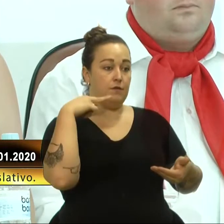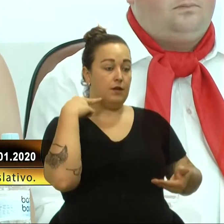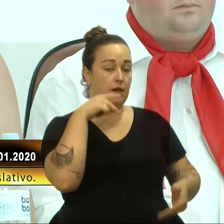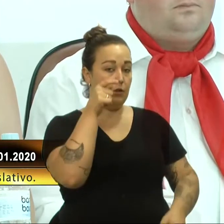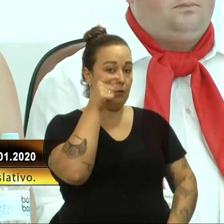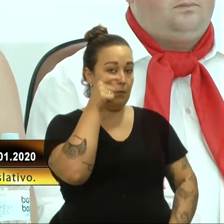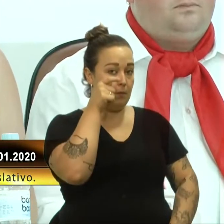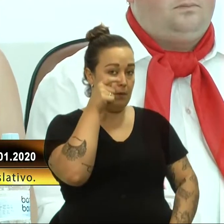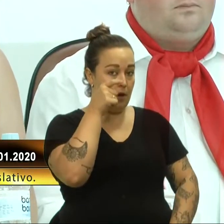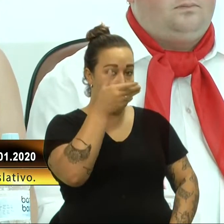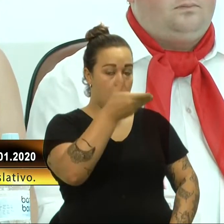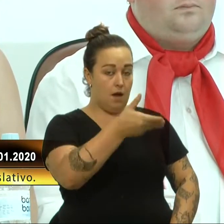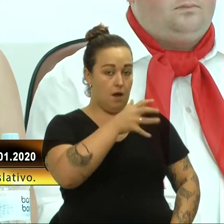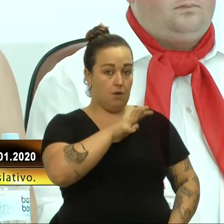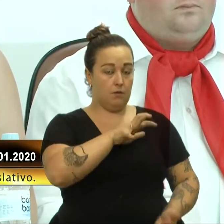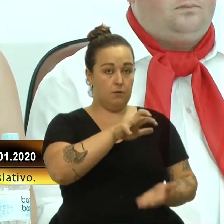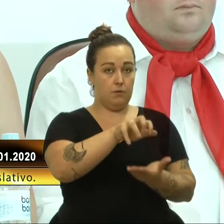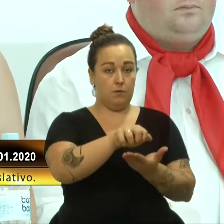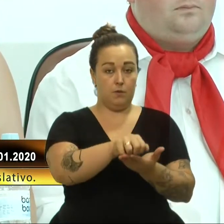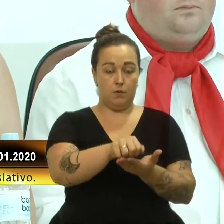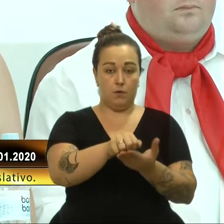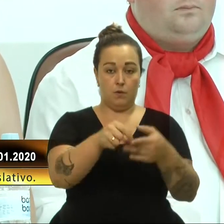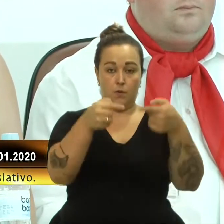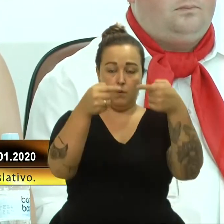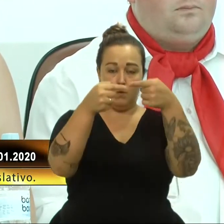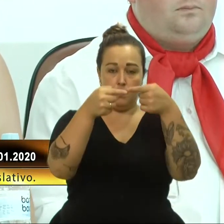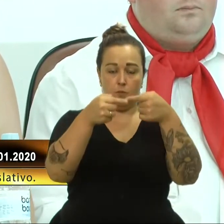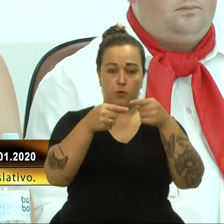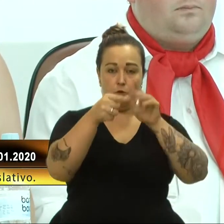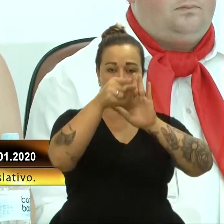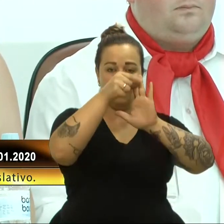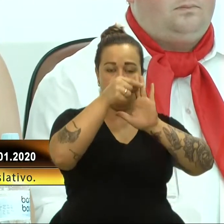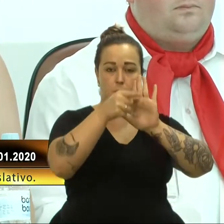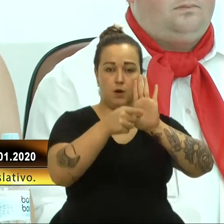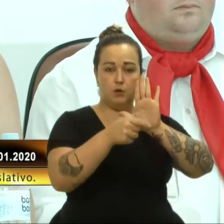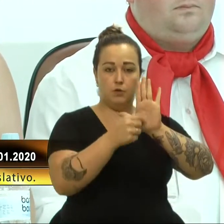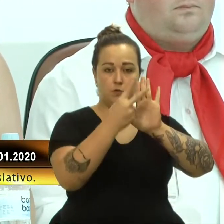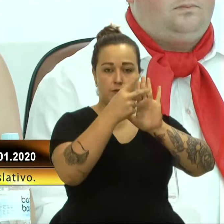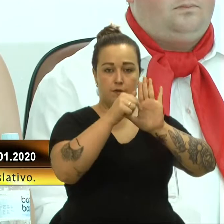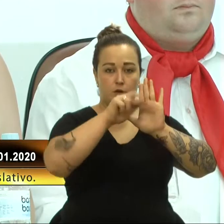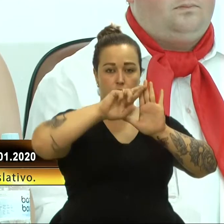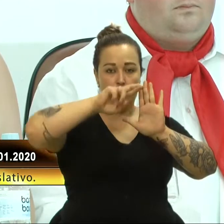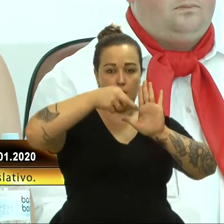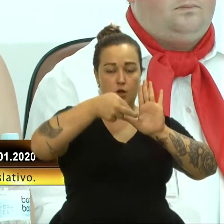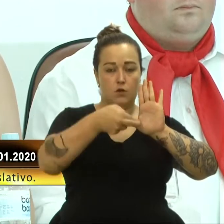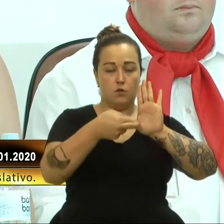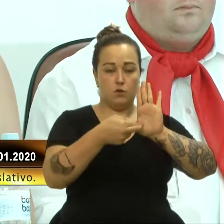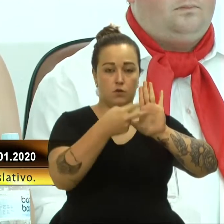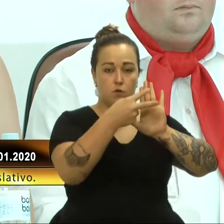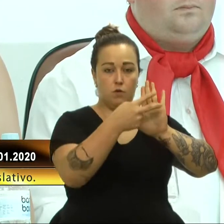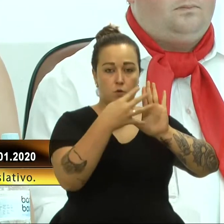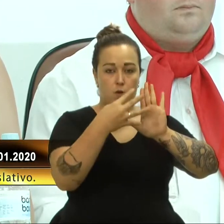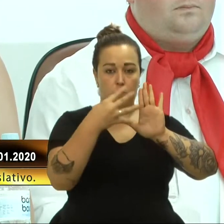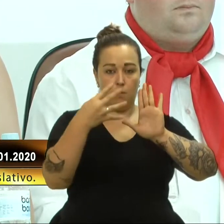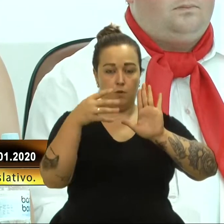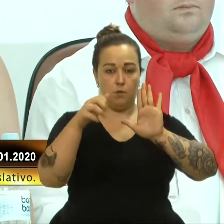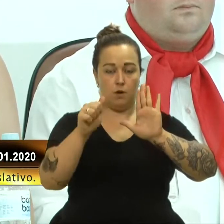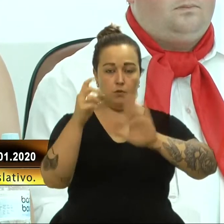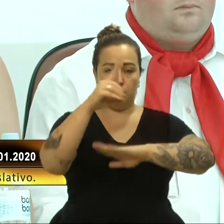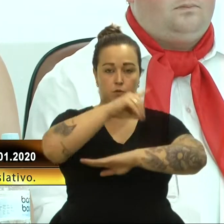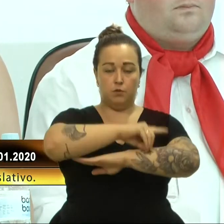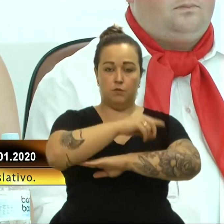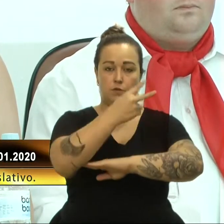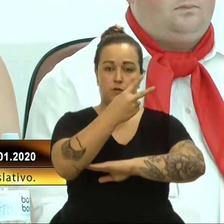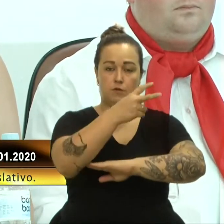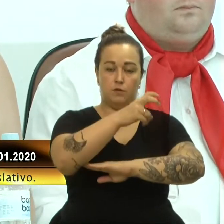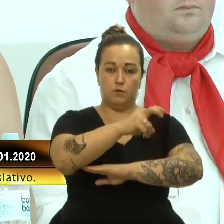Fernando Périco, de acordo com o artigo 27 da Resolução número 244-A, de 25 de novembro